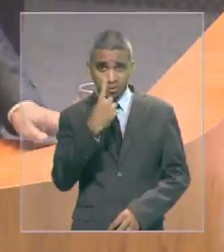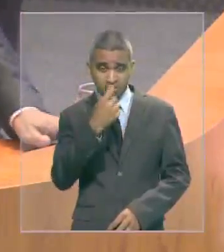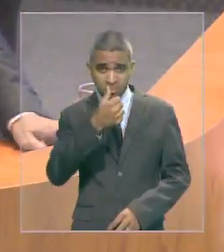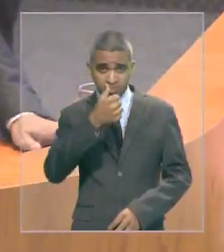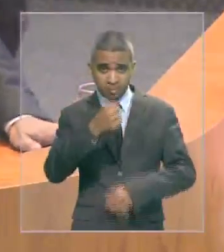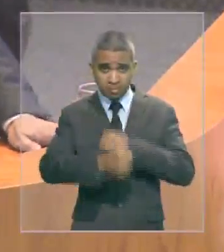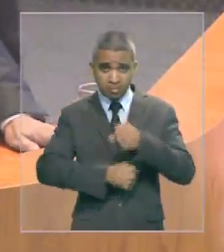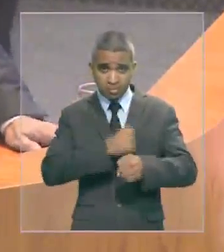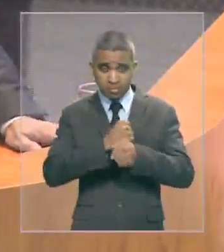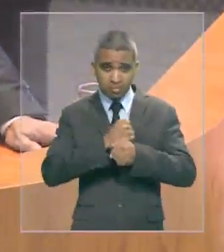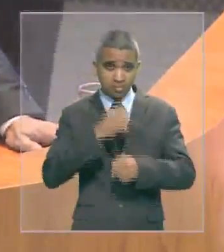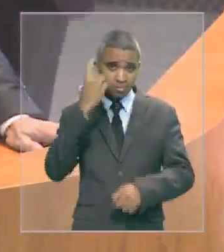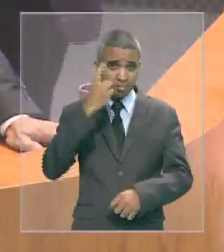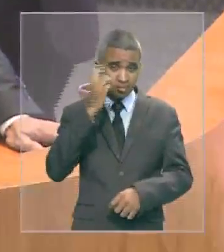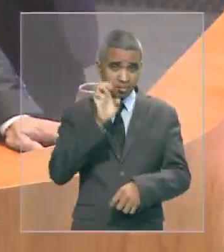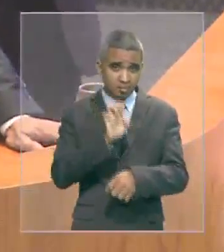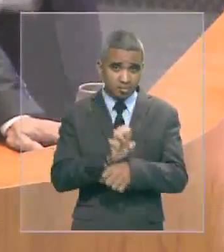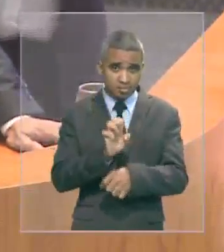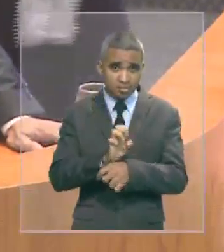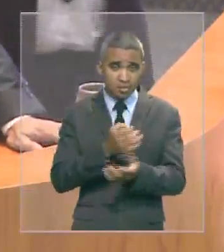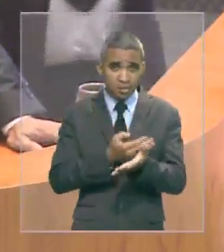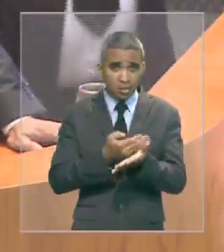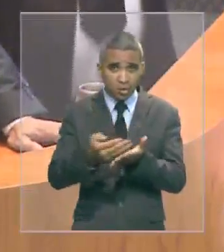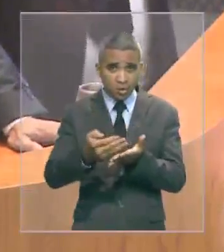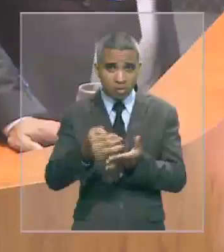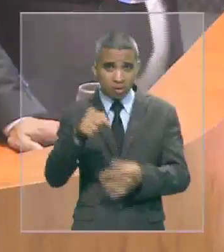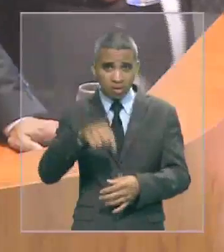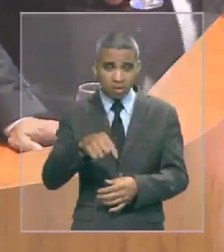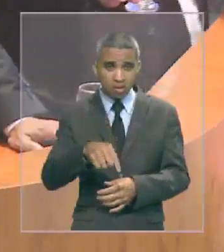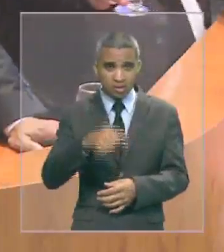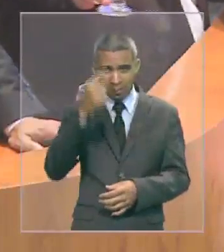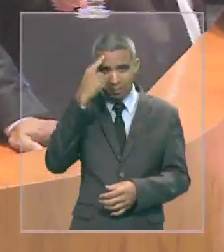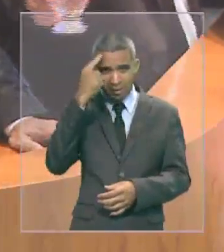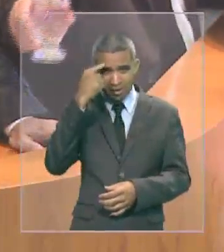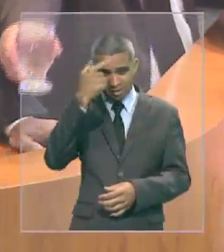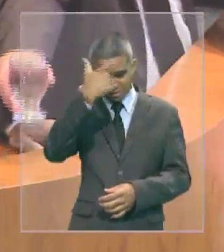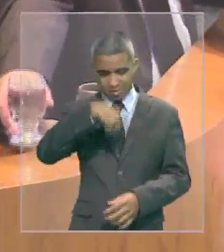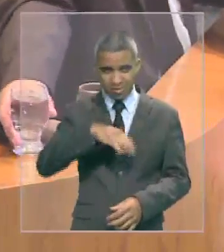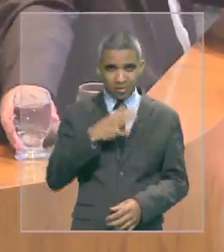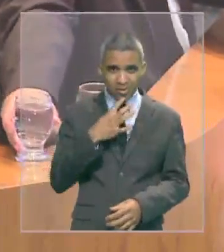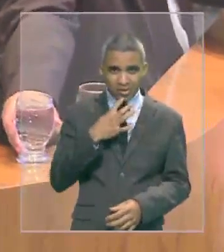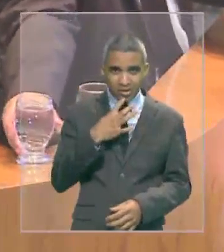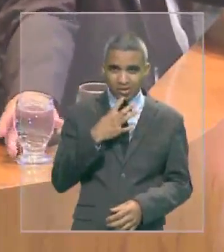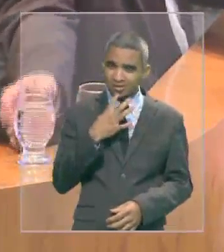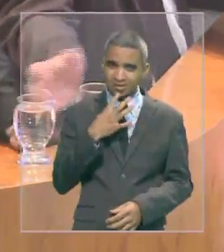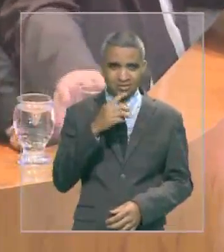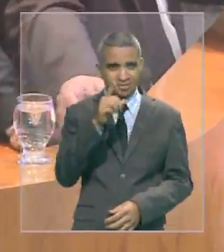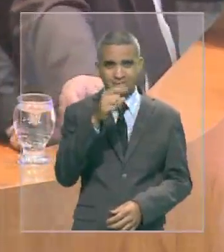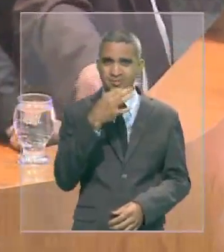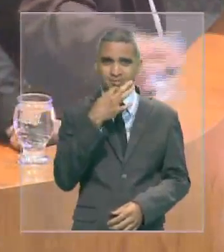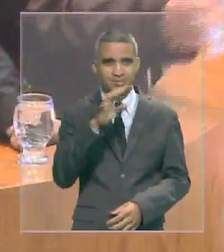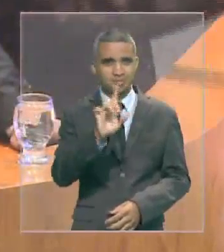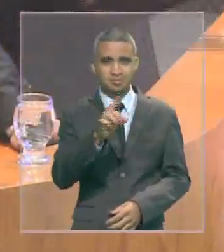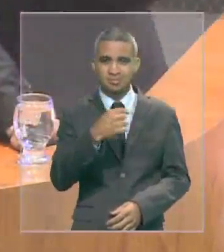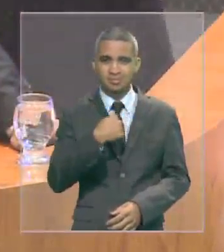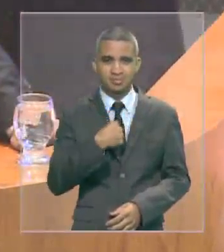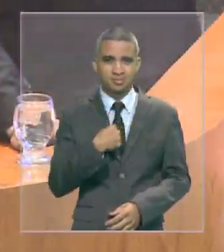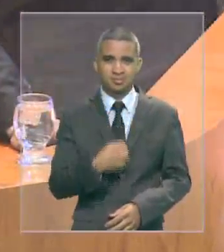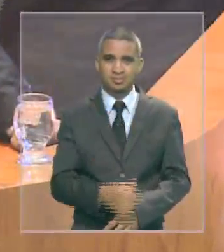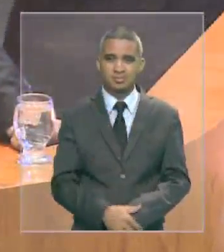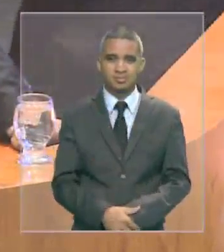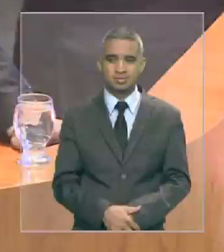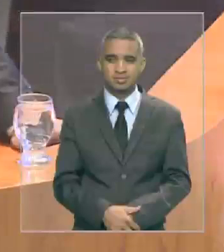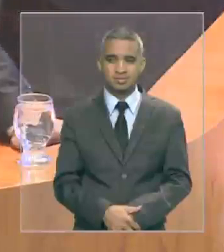estadual, iniciando nesta casa parlamentar, Vossa Excelência não me conhece mais. Vossa